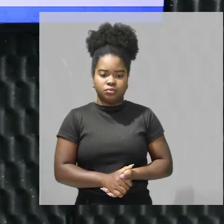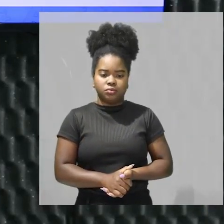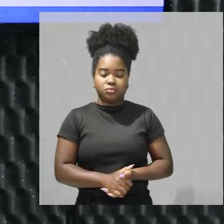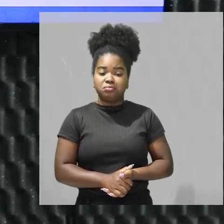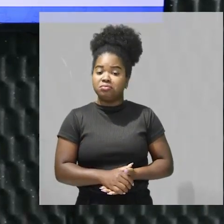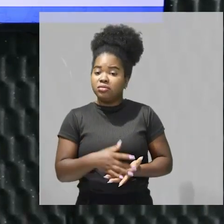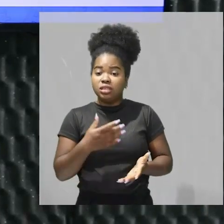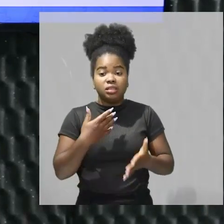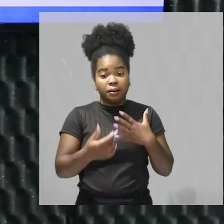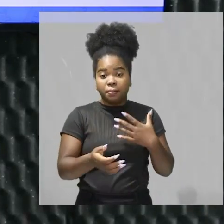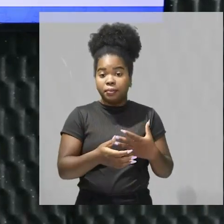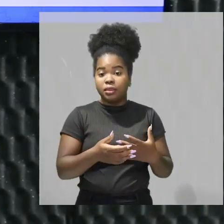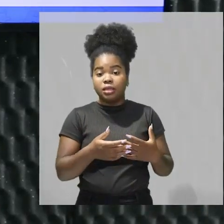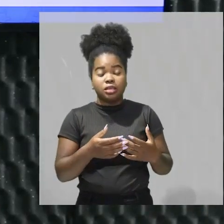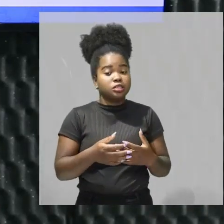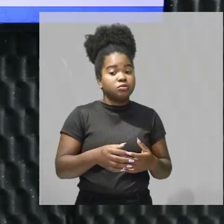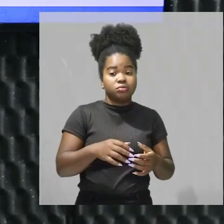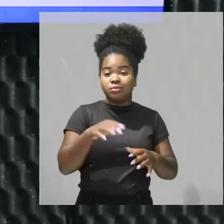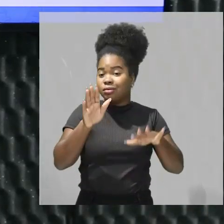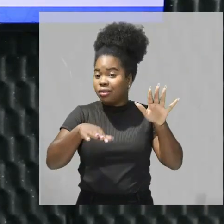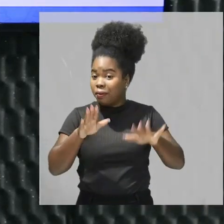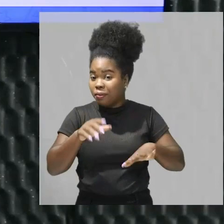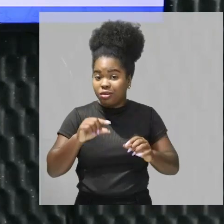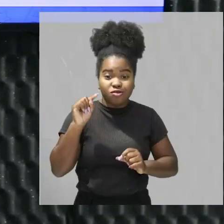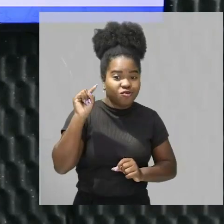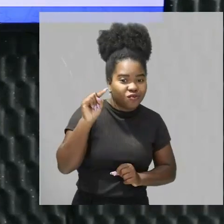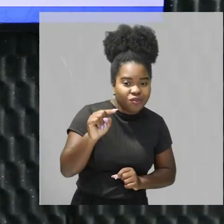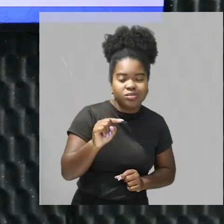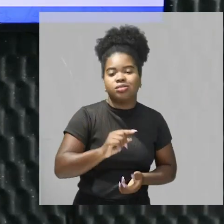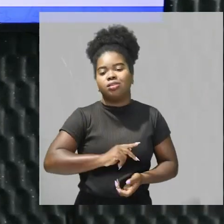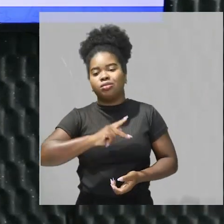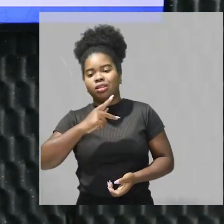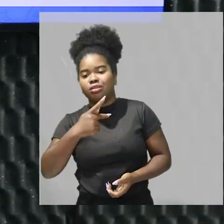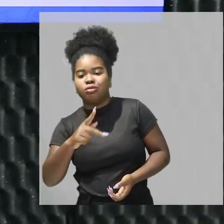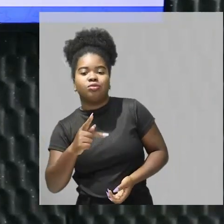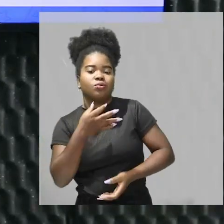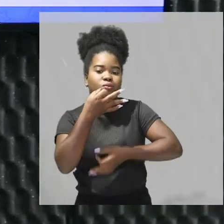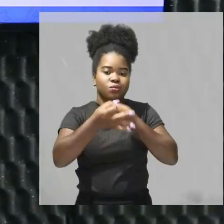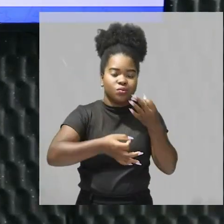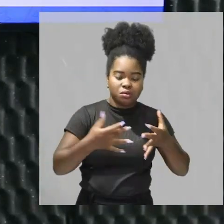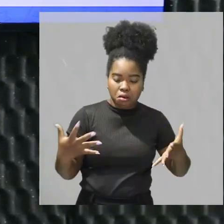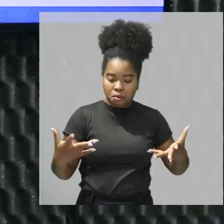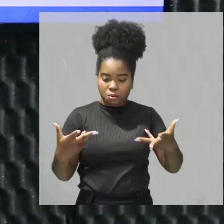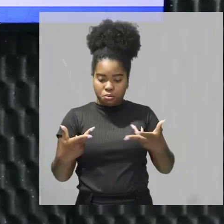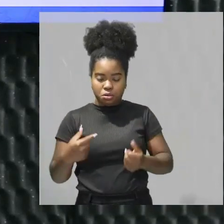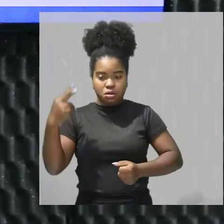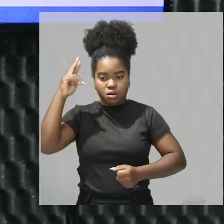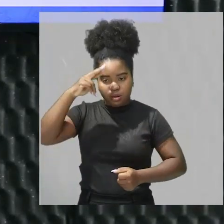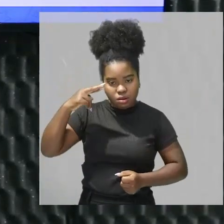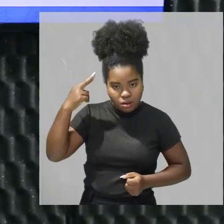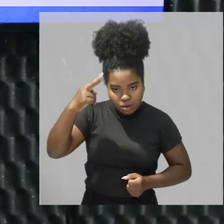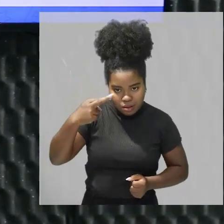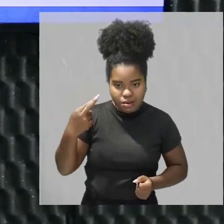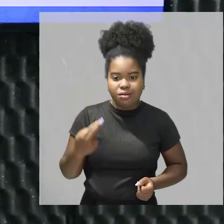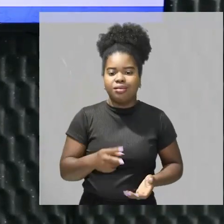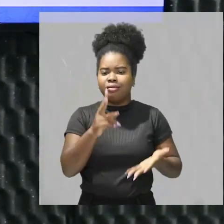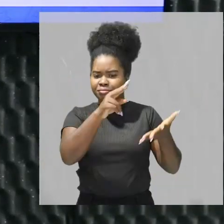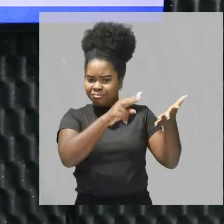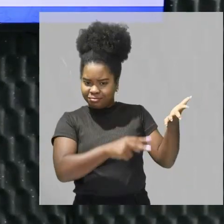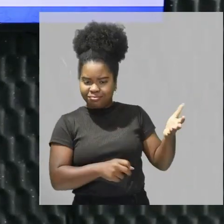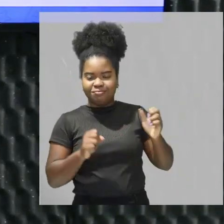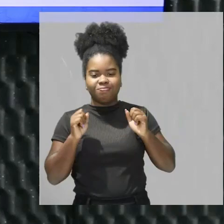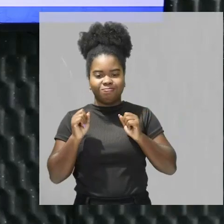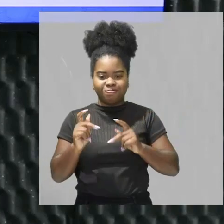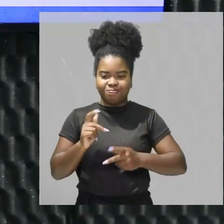Isso vai de acordo com o seu argumento, de acordo com as suas palavras, como você vai redigindo o seu